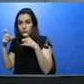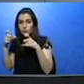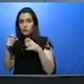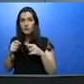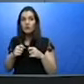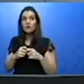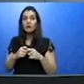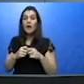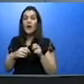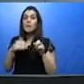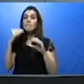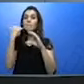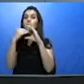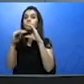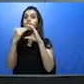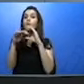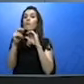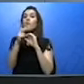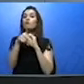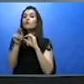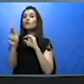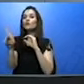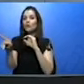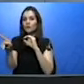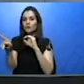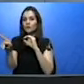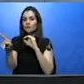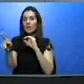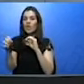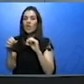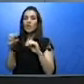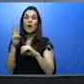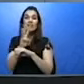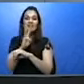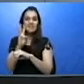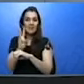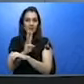capricho, mande para a sua professora. Qualquer dúvida,